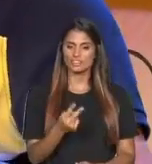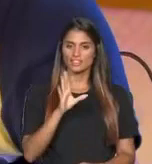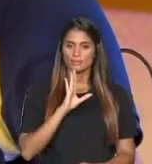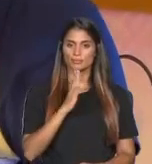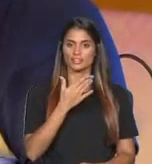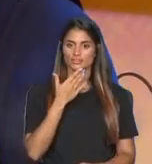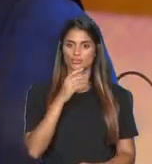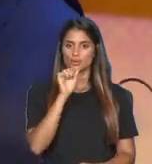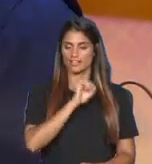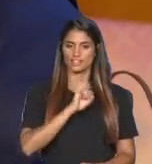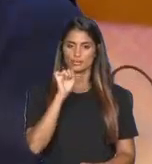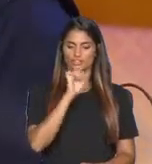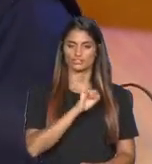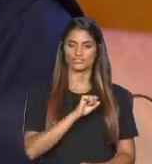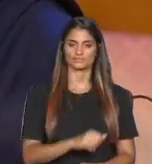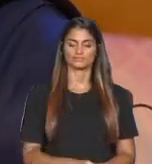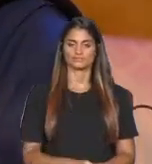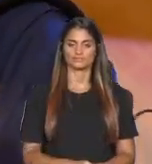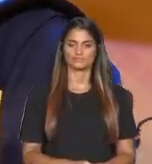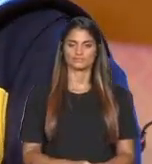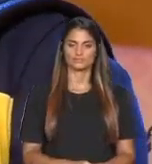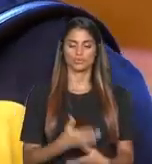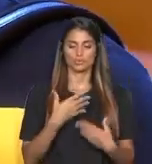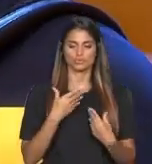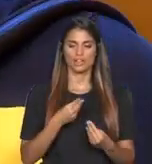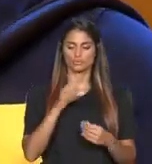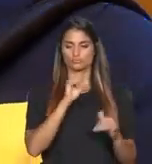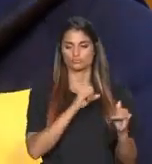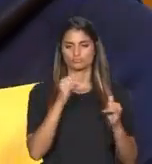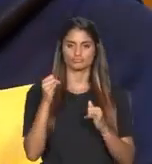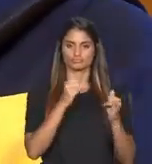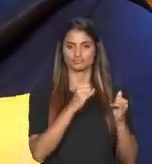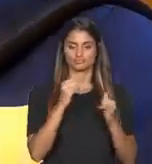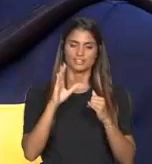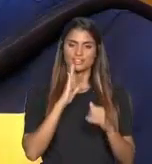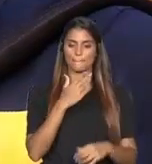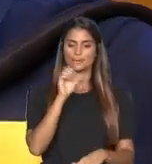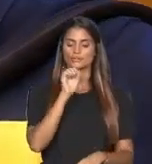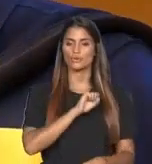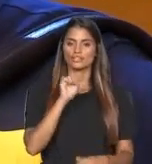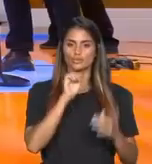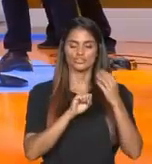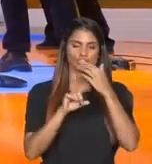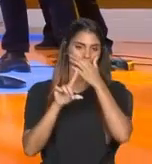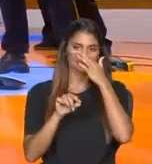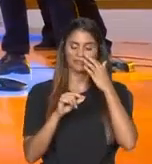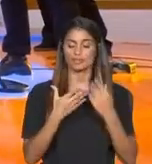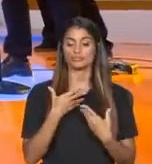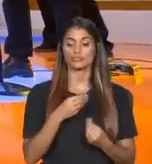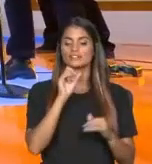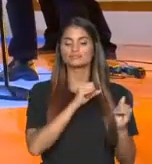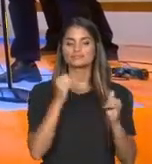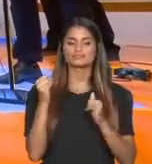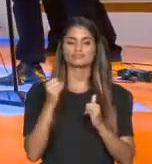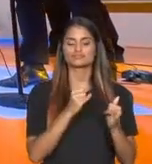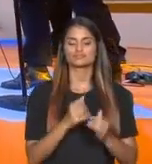dos cantadores e do gostar do desafio. Depende dos cantadores e do gostar